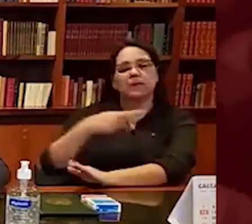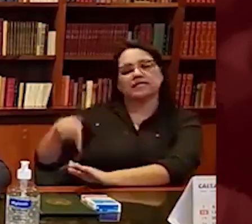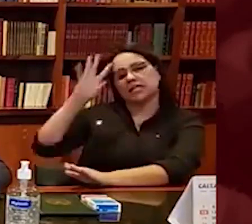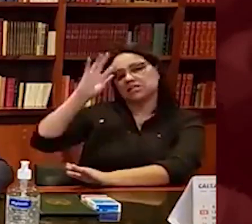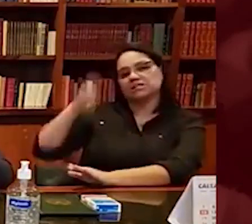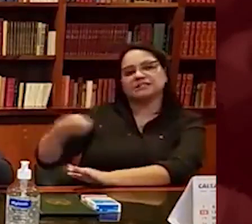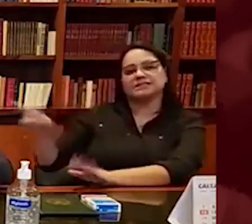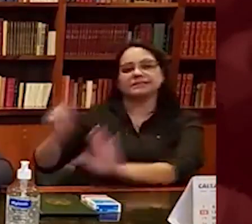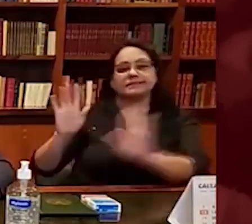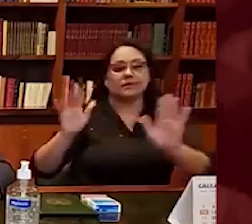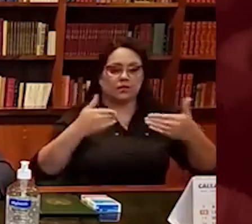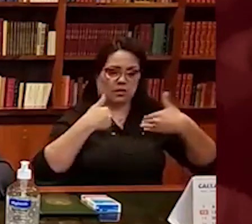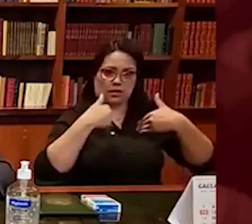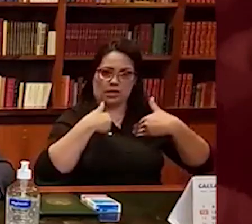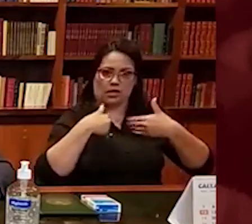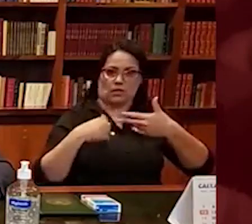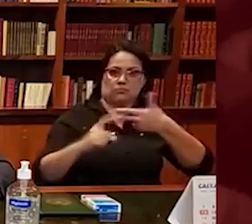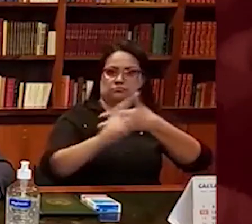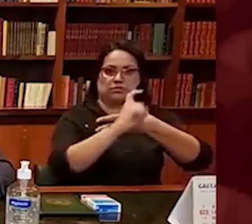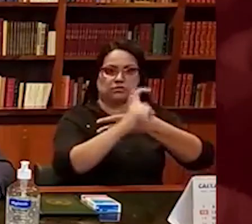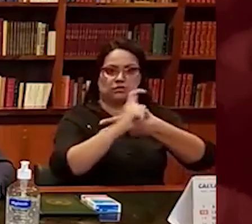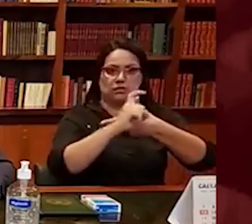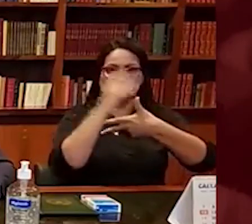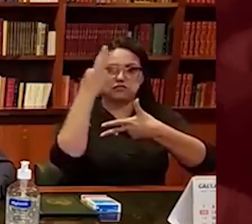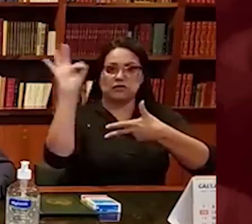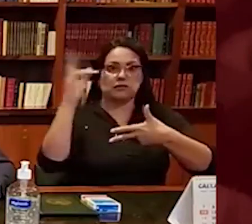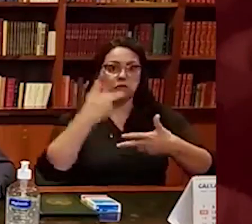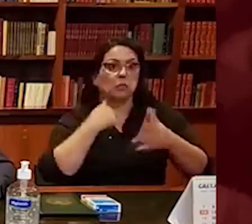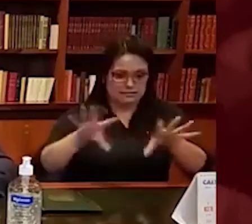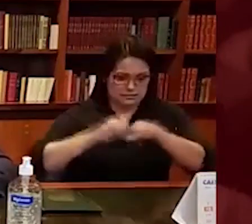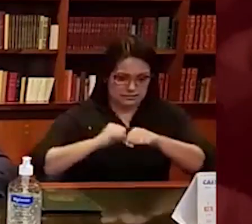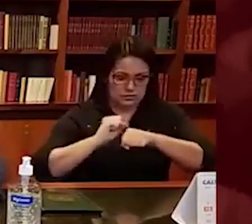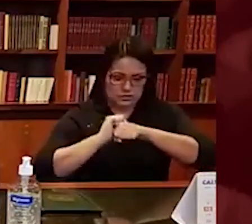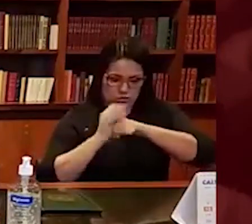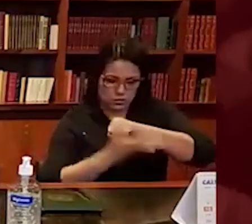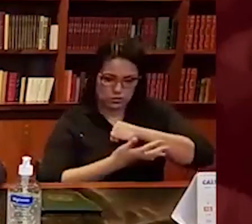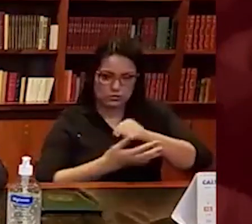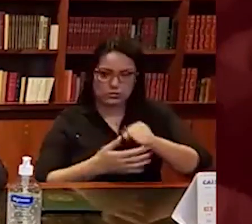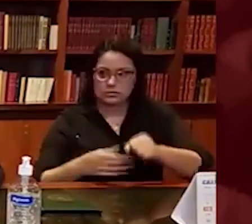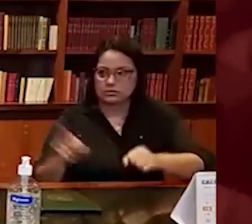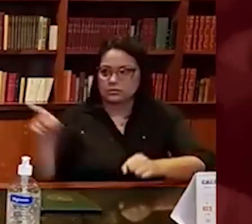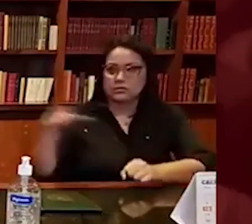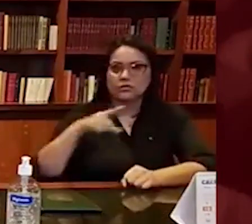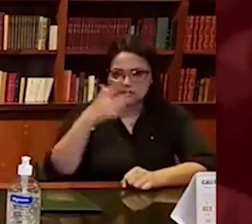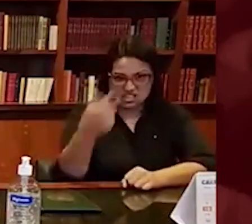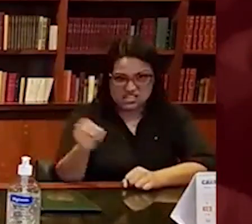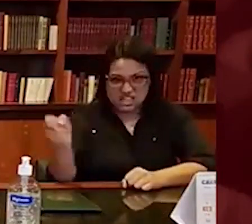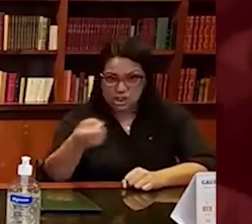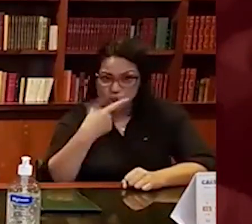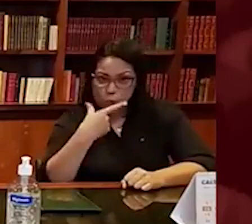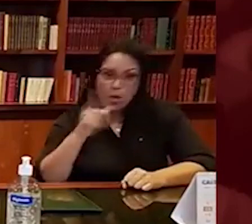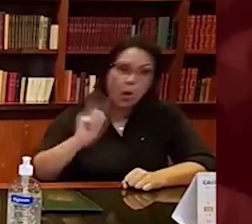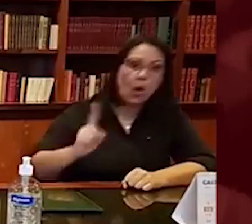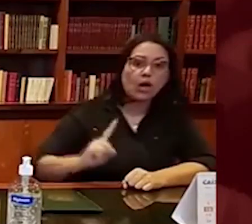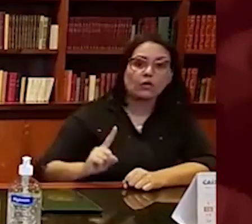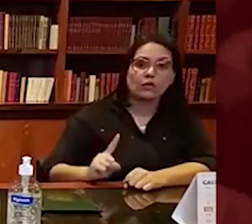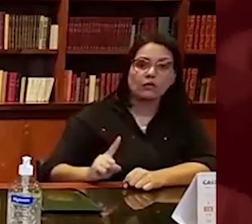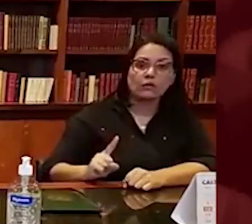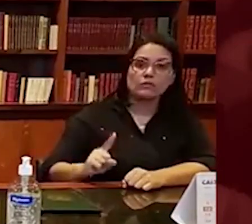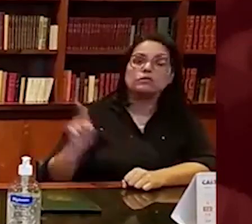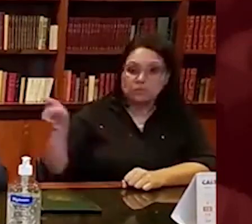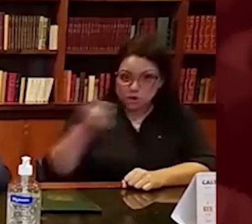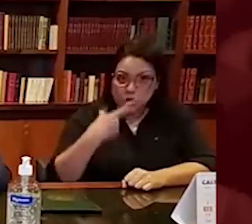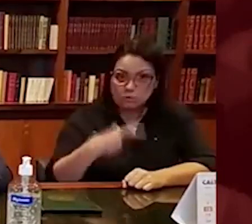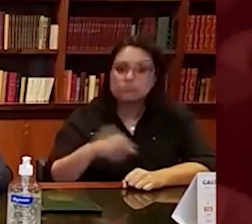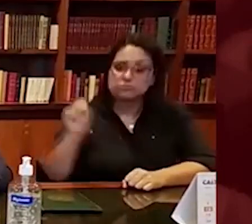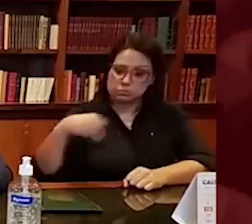República, no caso, chefe do Executivo Federal, não posso entrar nessa área aí. Você tomaria ou não tomaria? Você tomaria? Claro. Eu